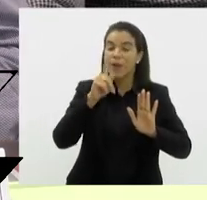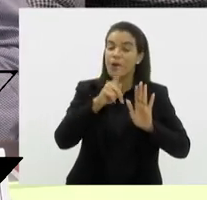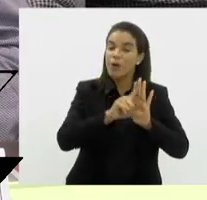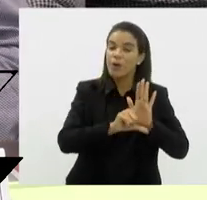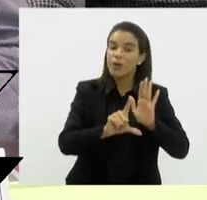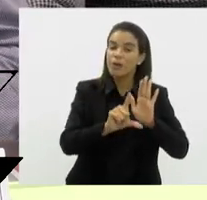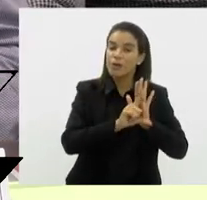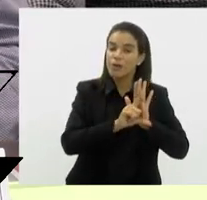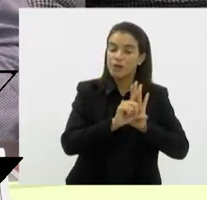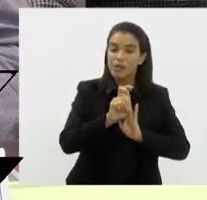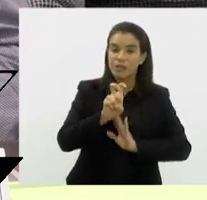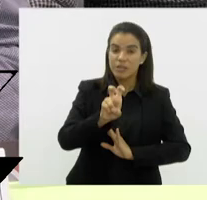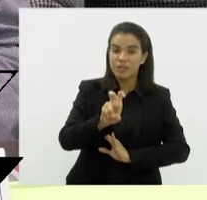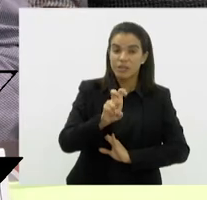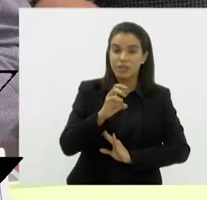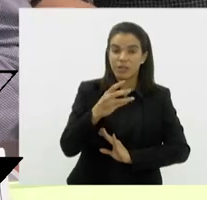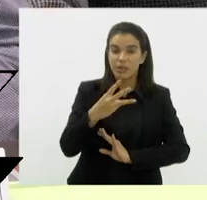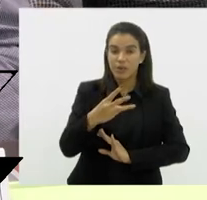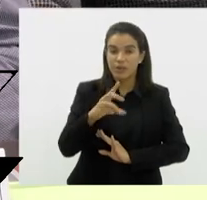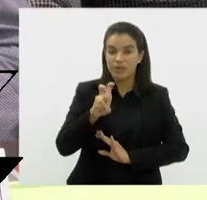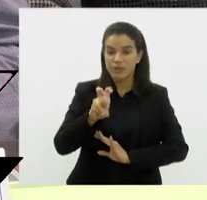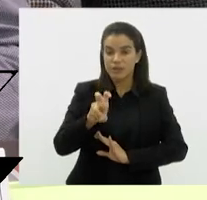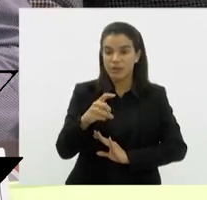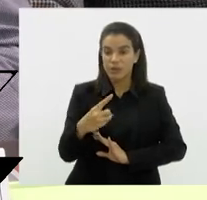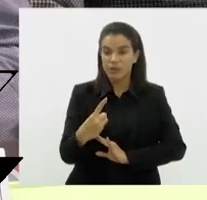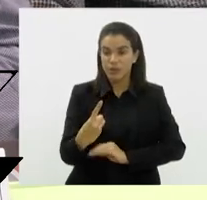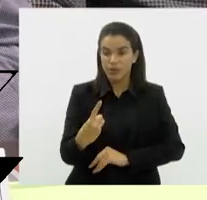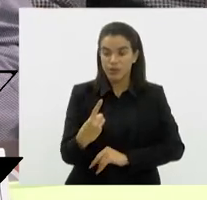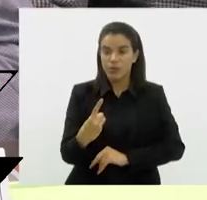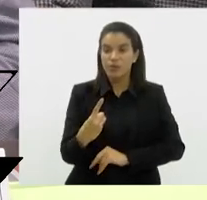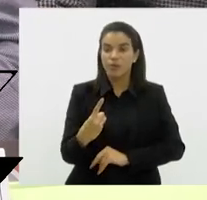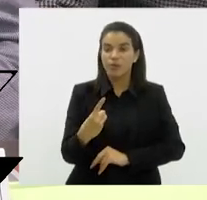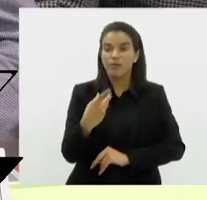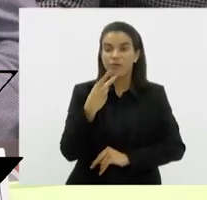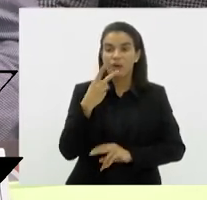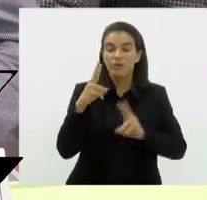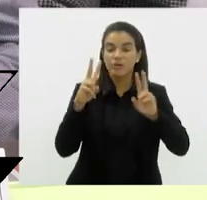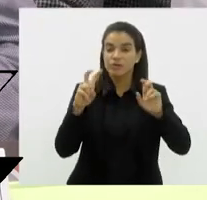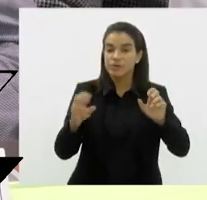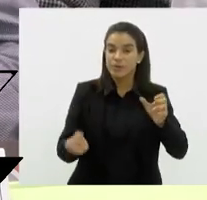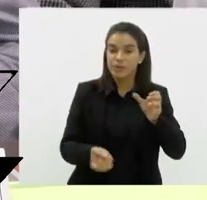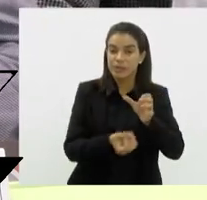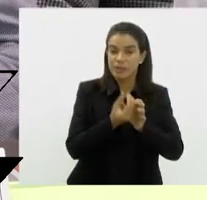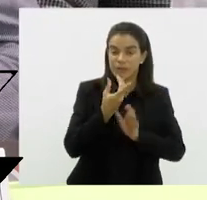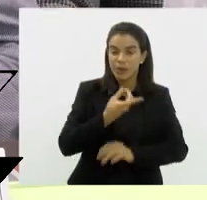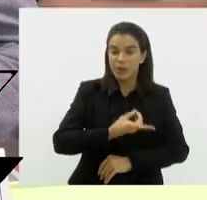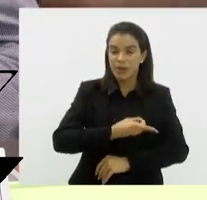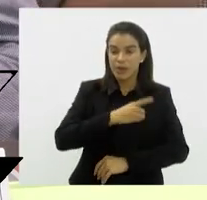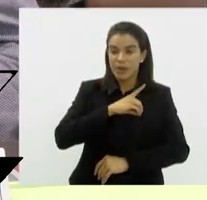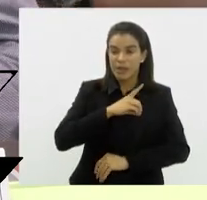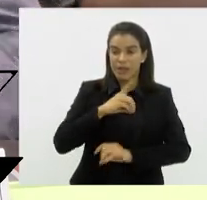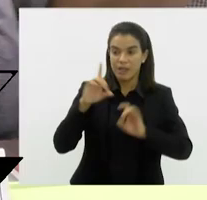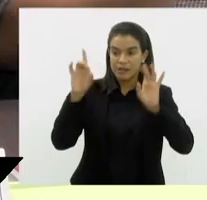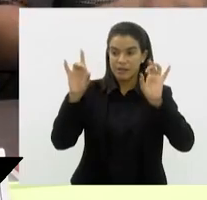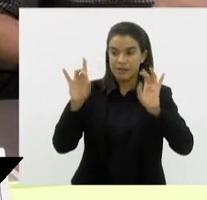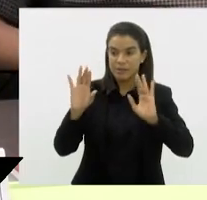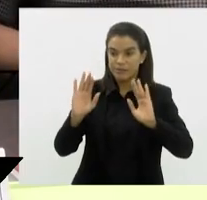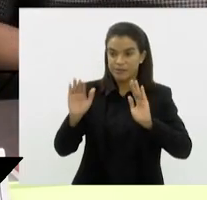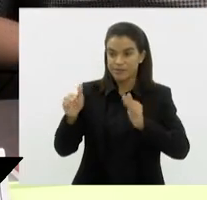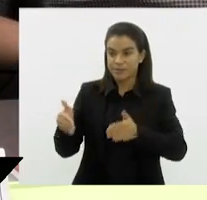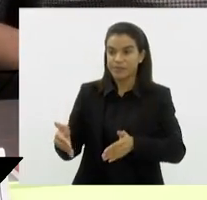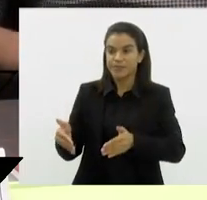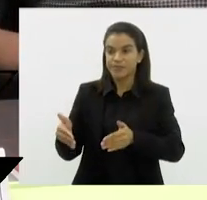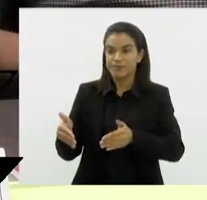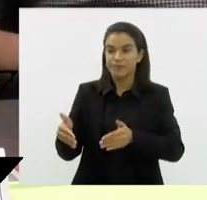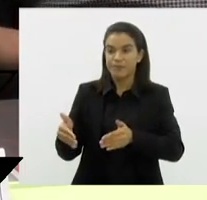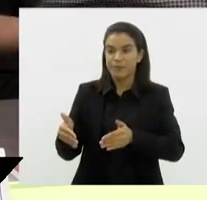projeto 5351, que dispõe sobre a criação de uma delegacia especializada. Então,